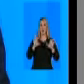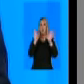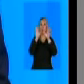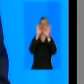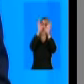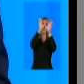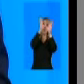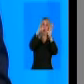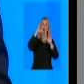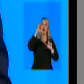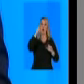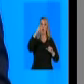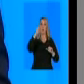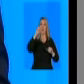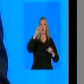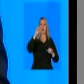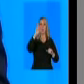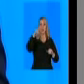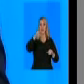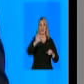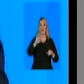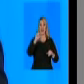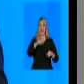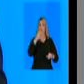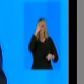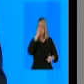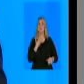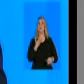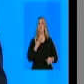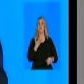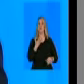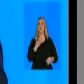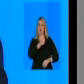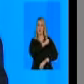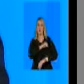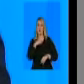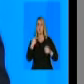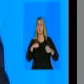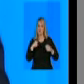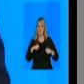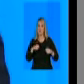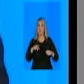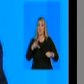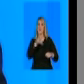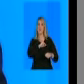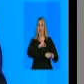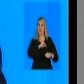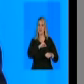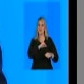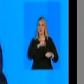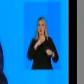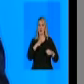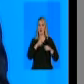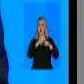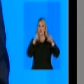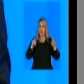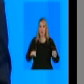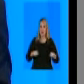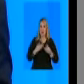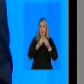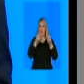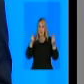em Copacabana. É uma coisa séria e o carioca quer e merece ter servidores públicos qualificados para